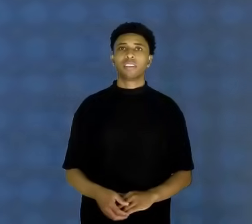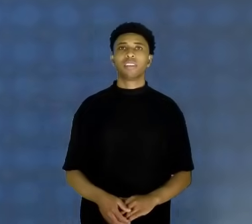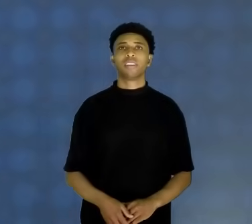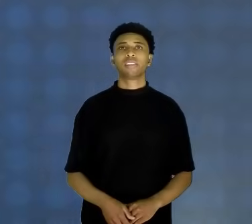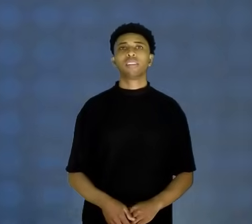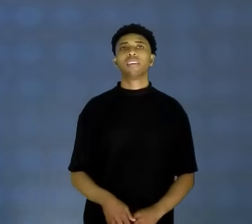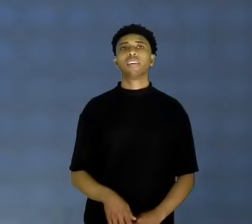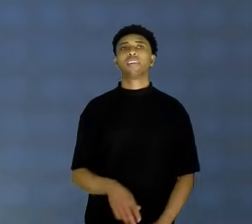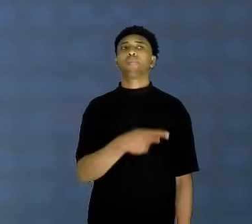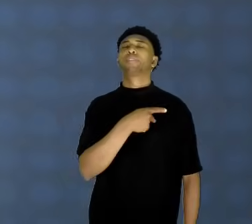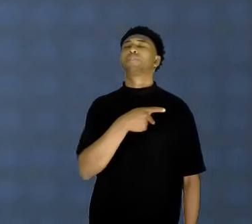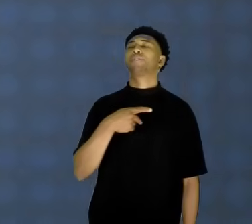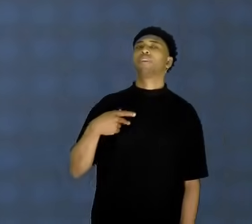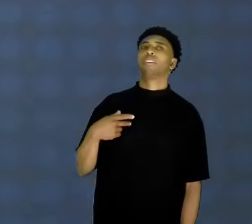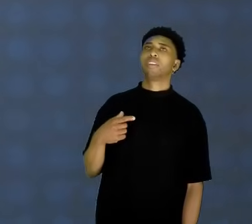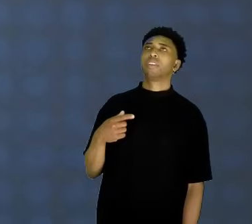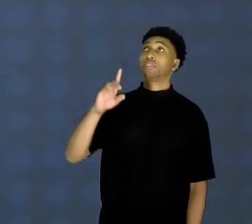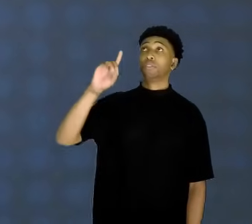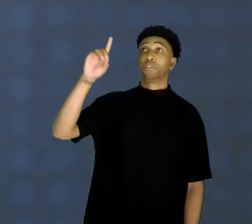fui. Será?